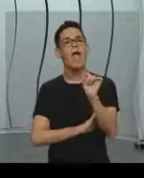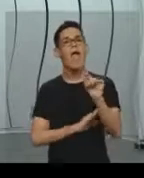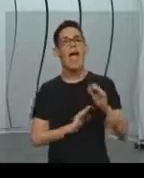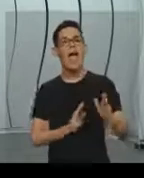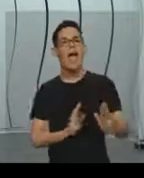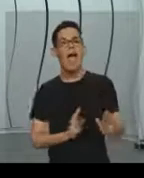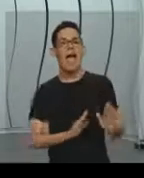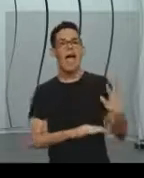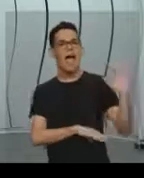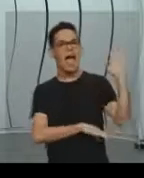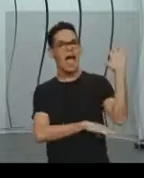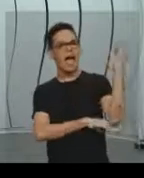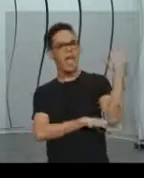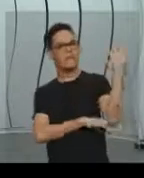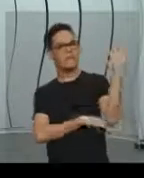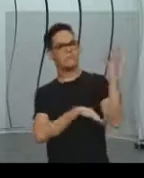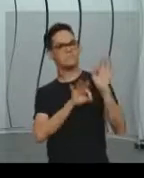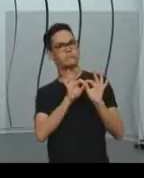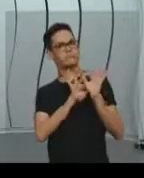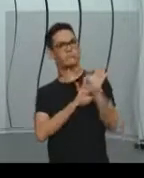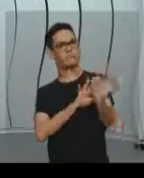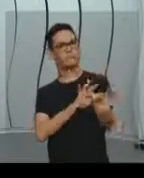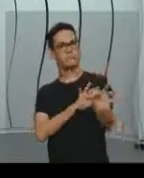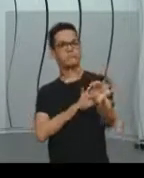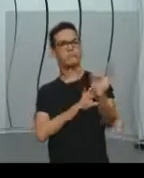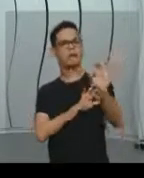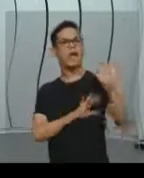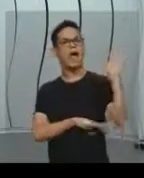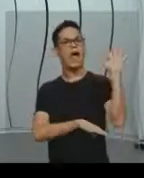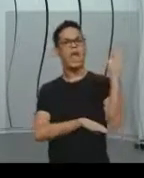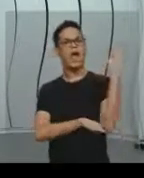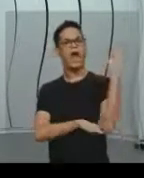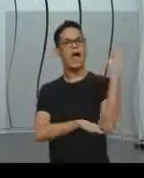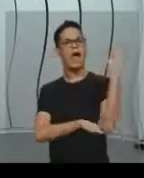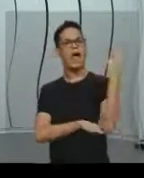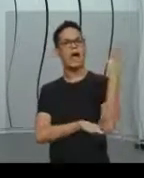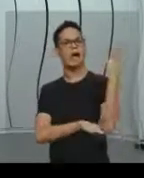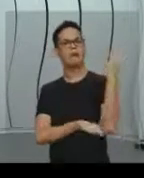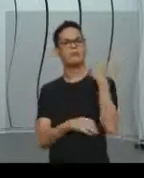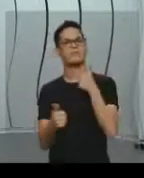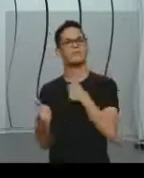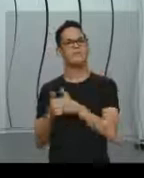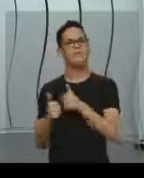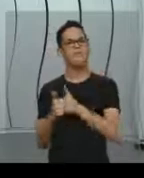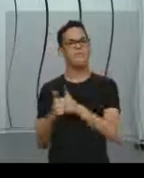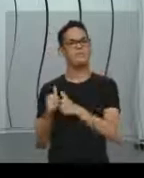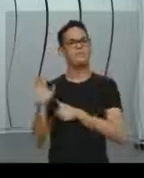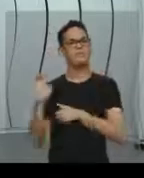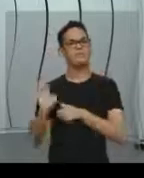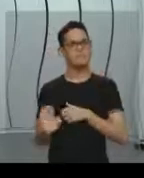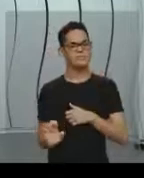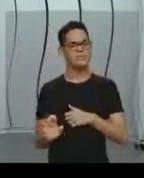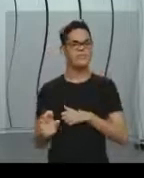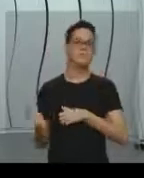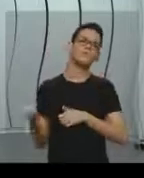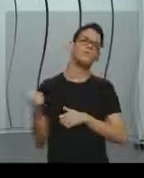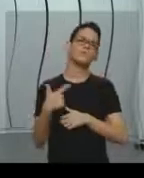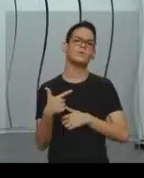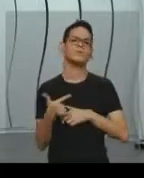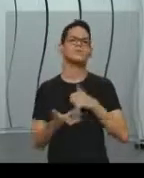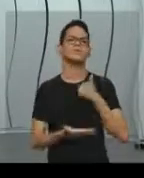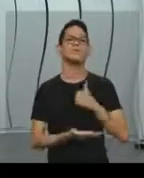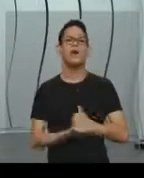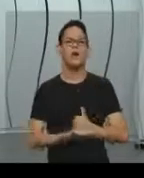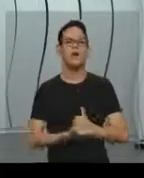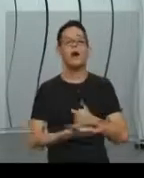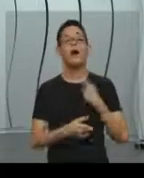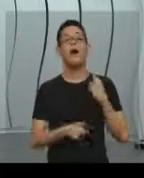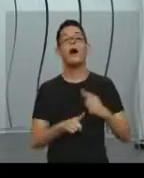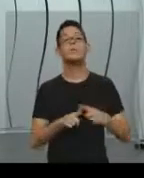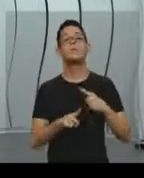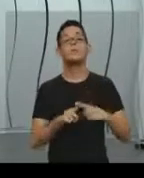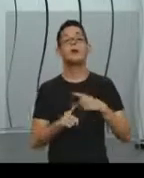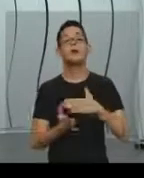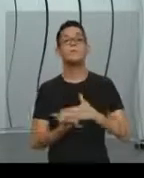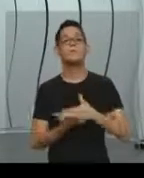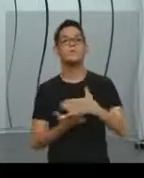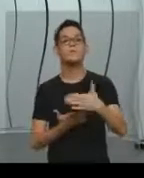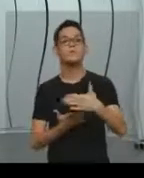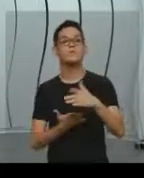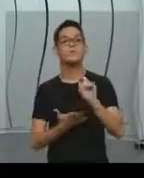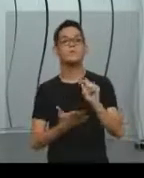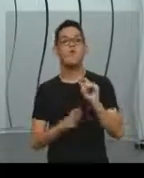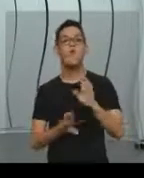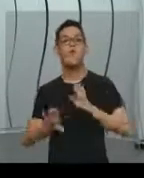ela está descentralizada. Ela está um pouco mais ao lado esquerdo do que centralizada, porque aí ela pega